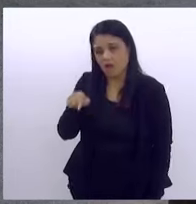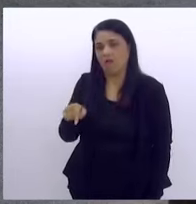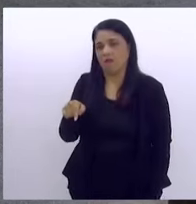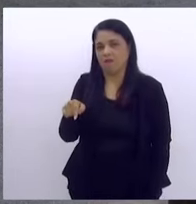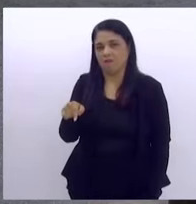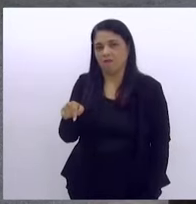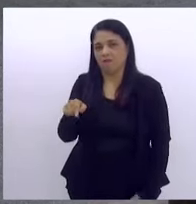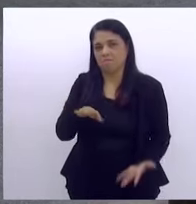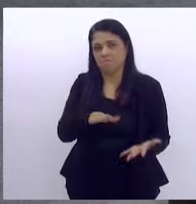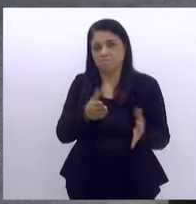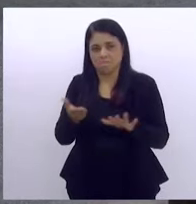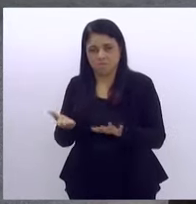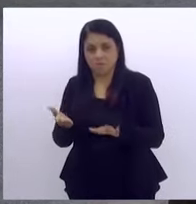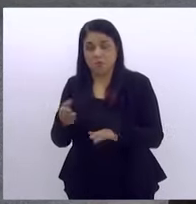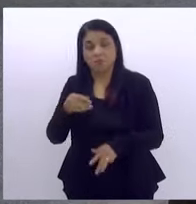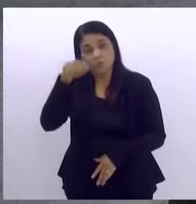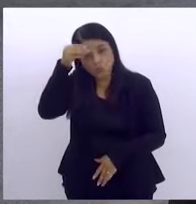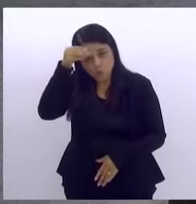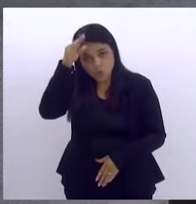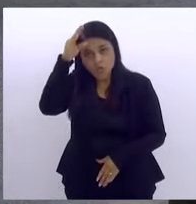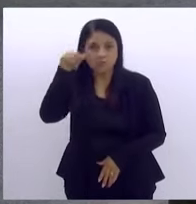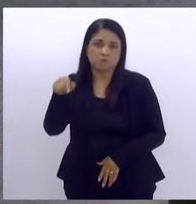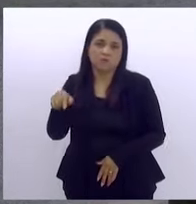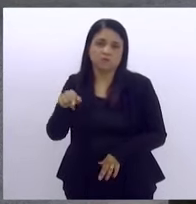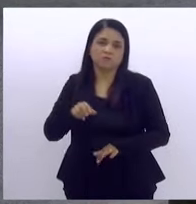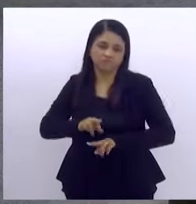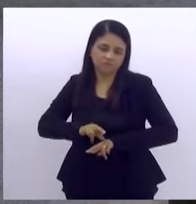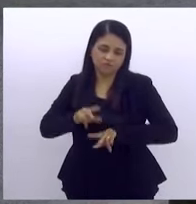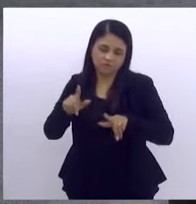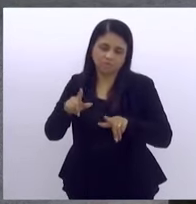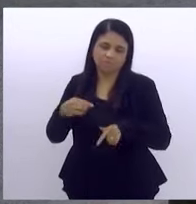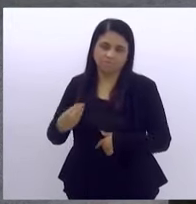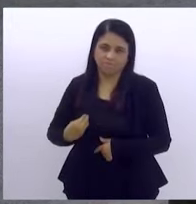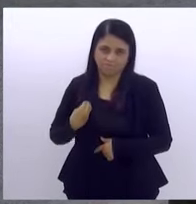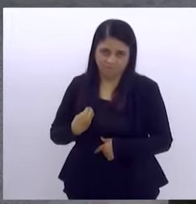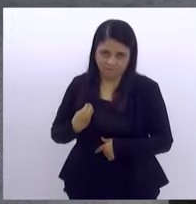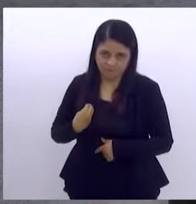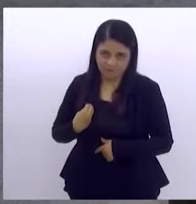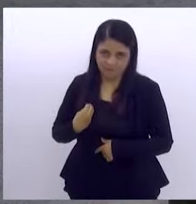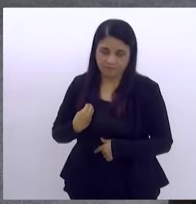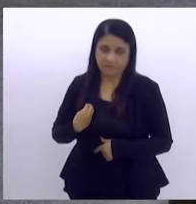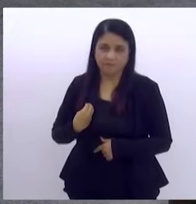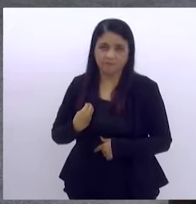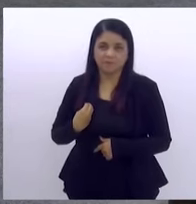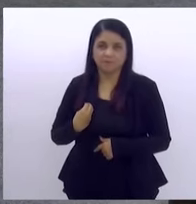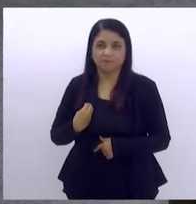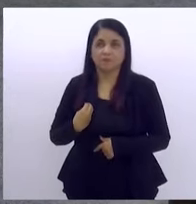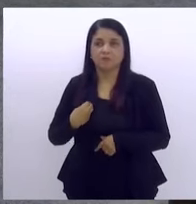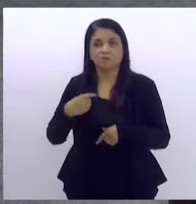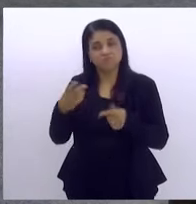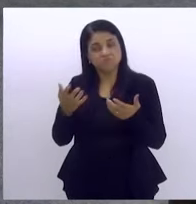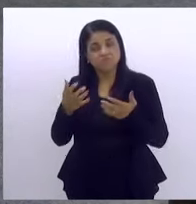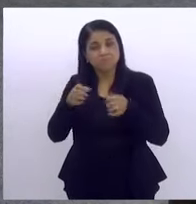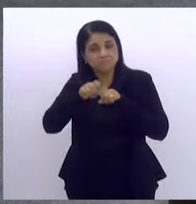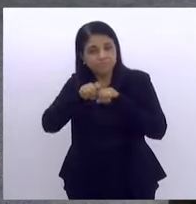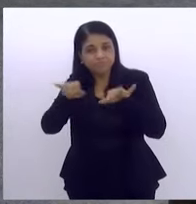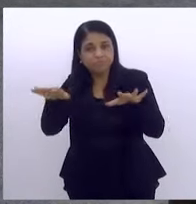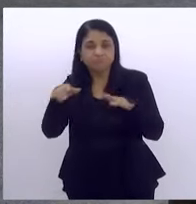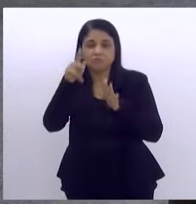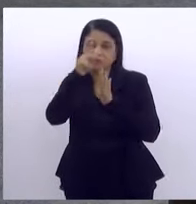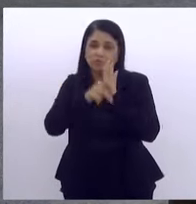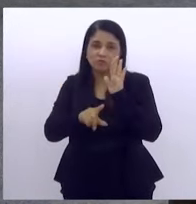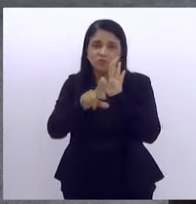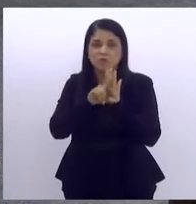o conhecimento pode fazer a diferença, de fato, na vida dessas pessoas. Então, gostaria de expandir cada vez mais esse projeto e que as